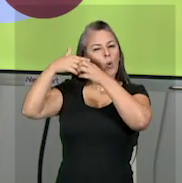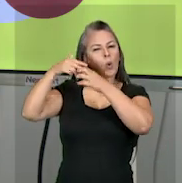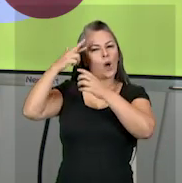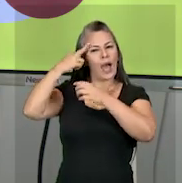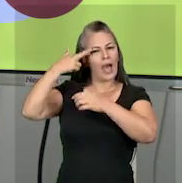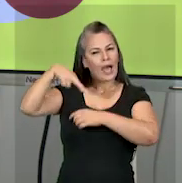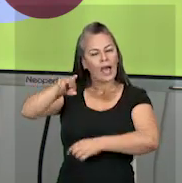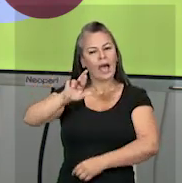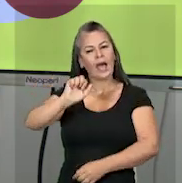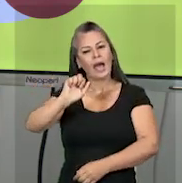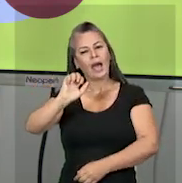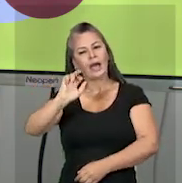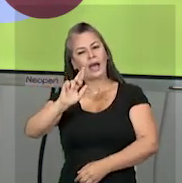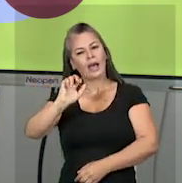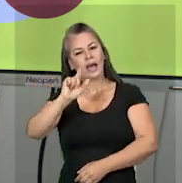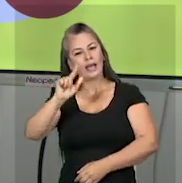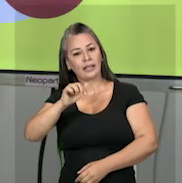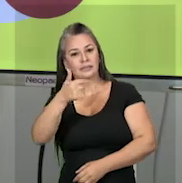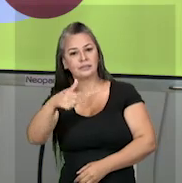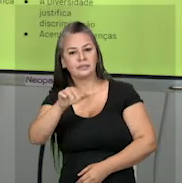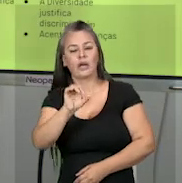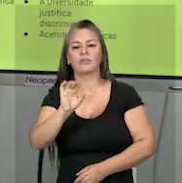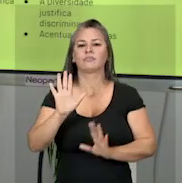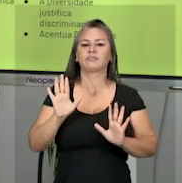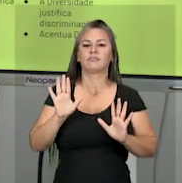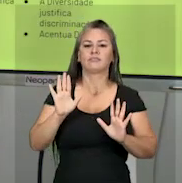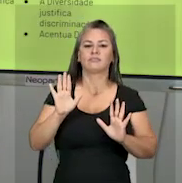fato são aplicados na nossa realidade cotidiana.